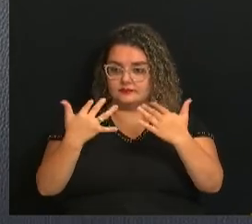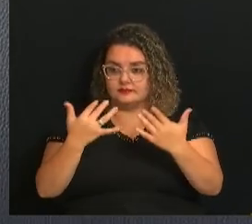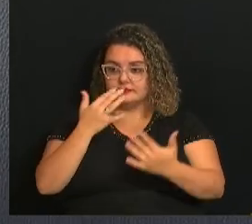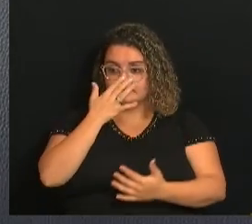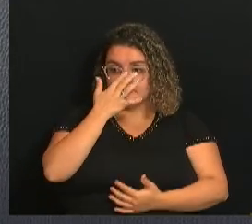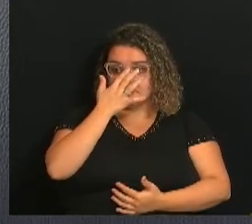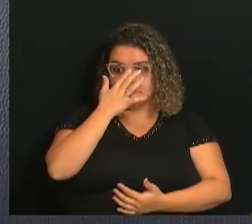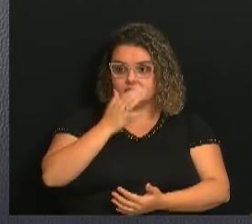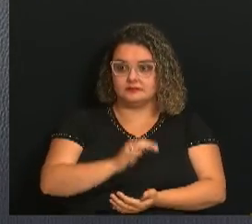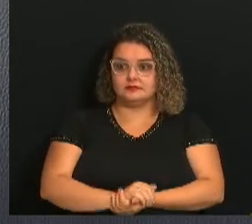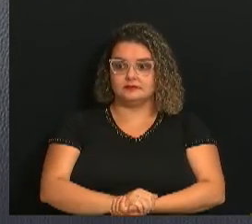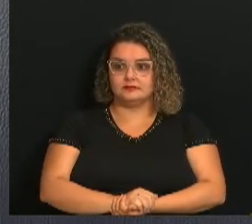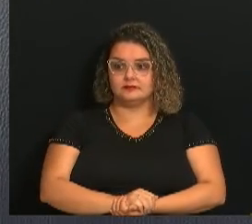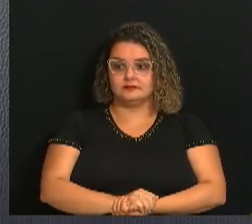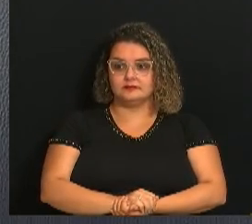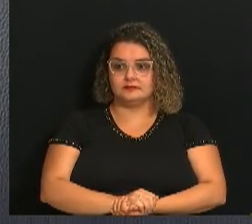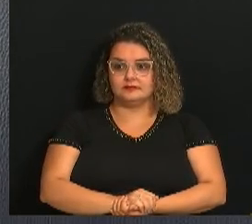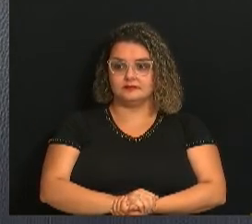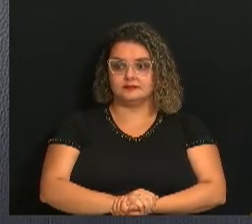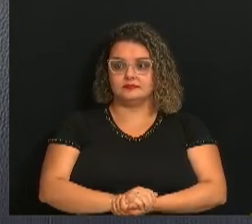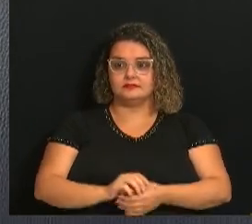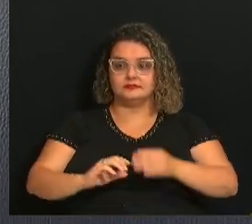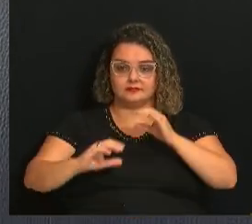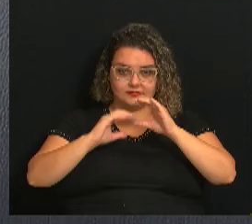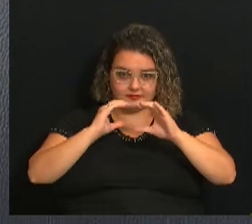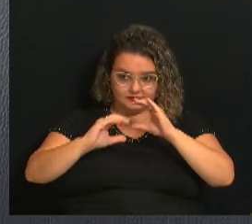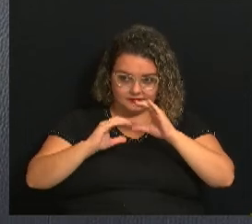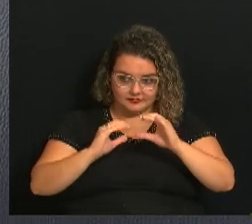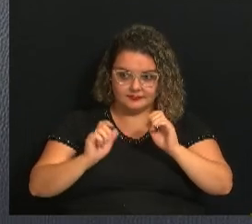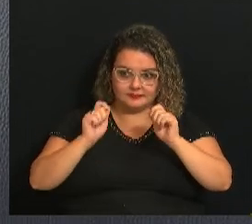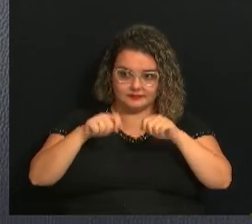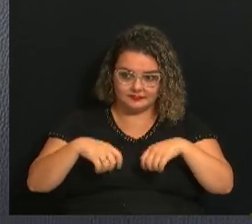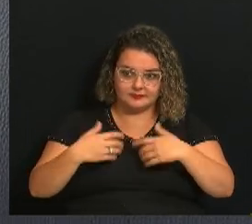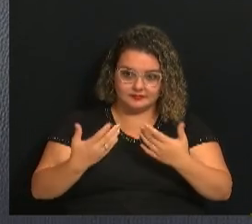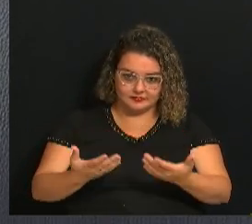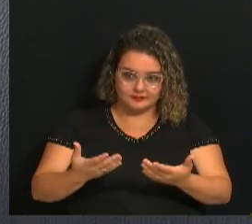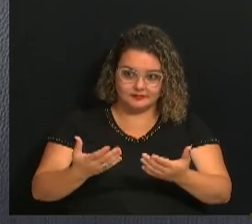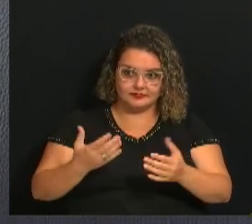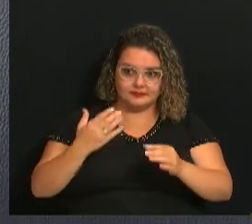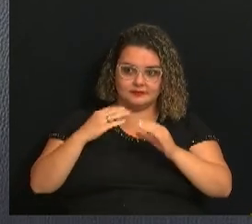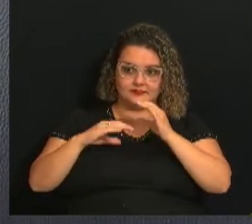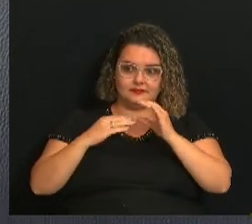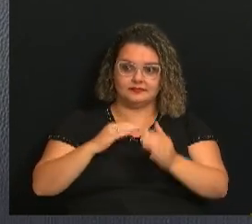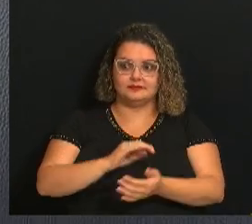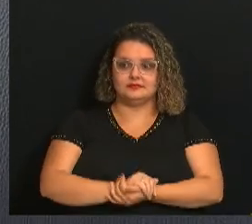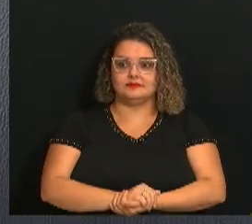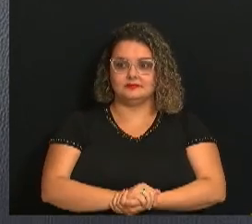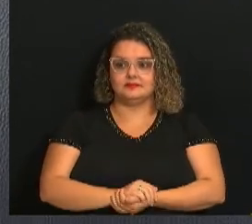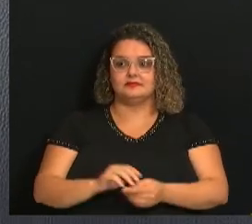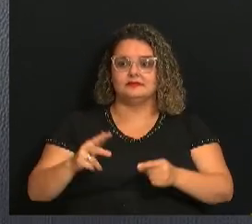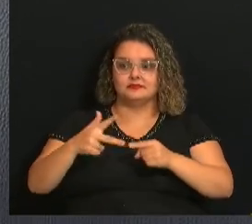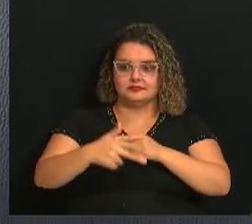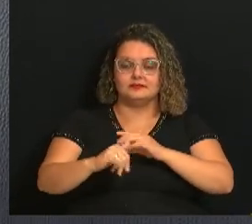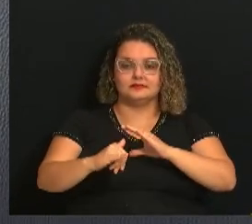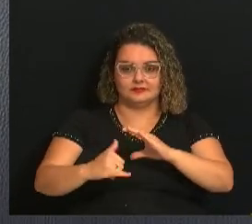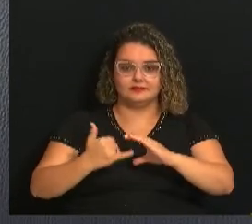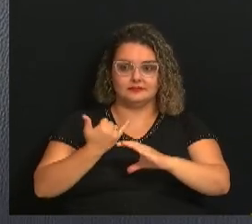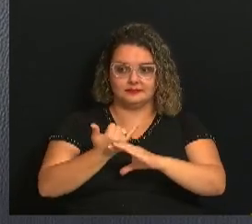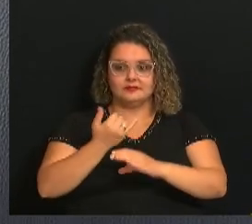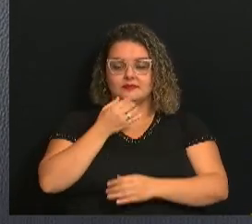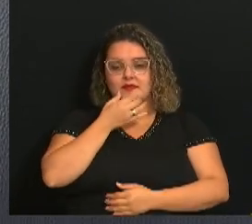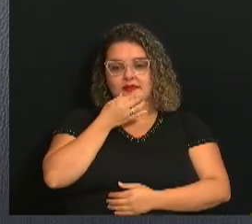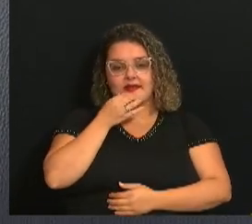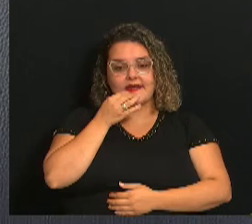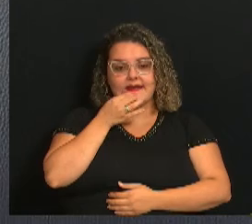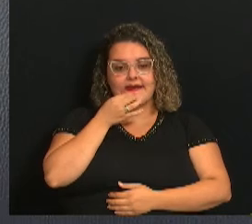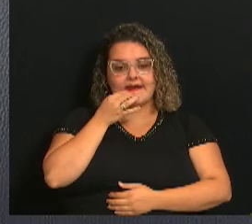nos canais aqui, né, de comunicação, nos canais possíveis, né, já que a gente está bloqueado no YouTube, é dizer que